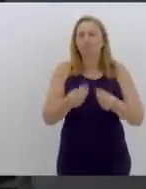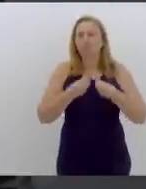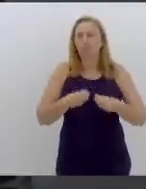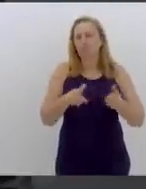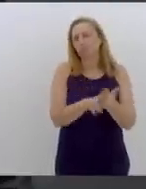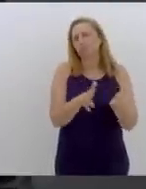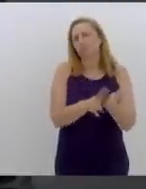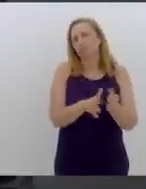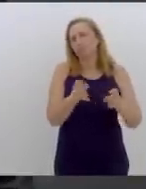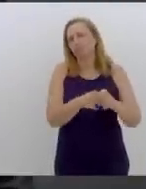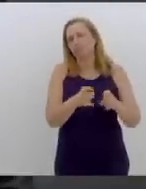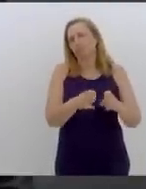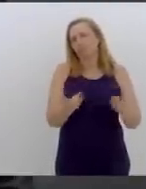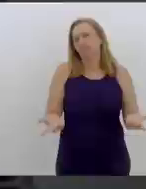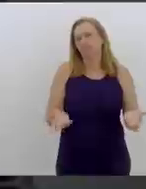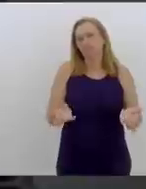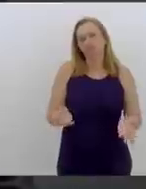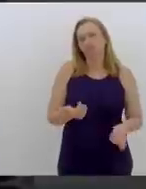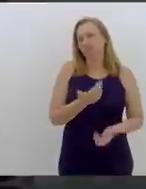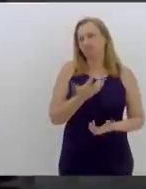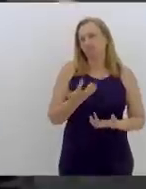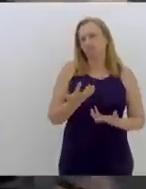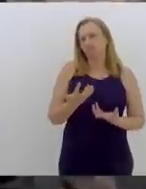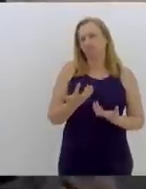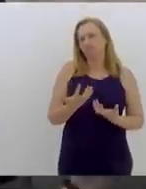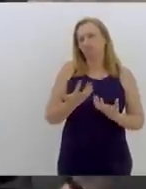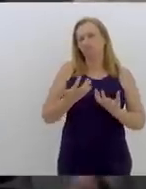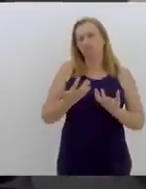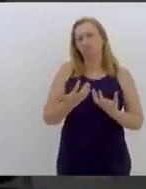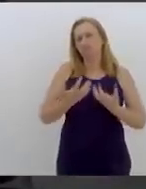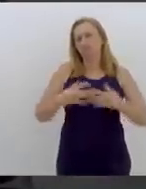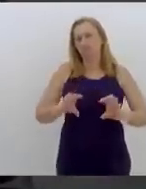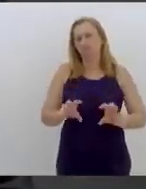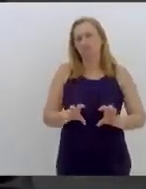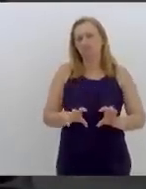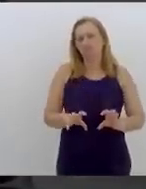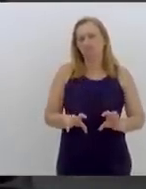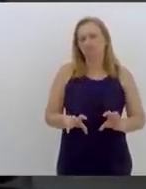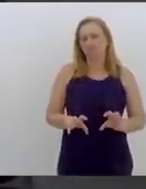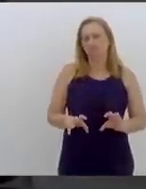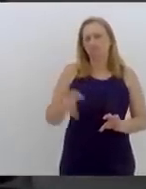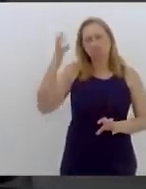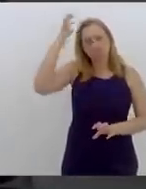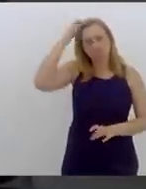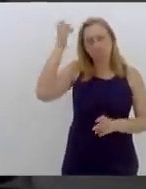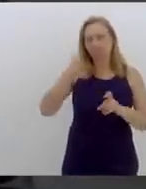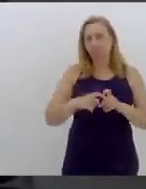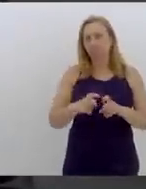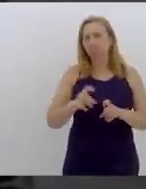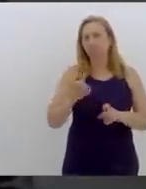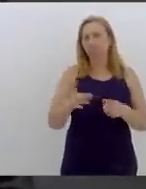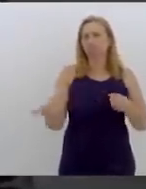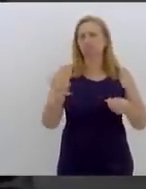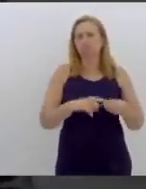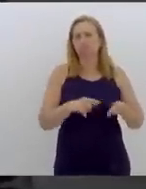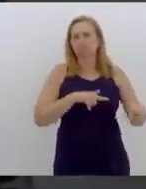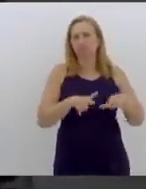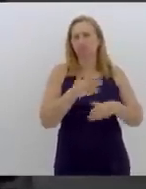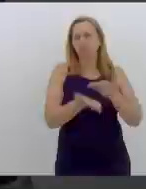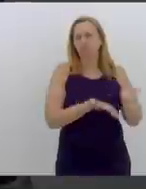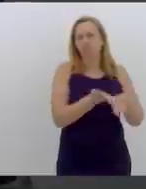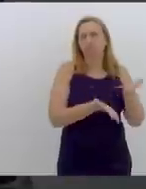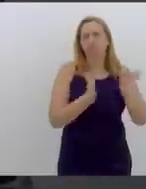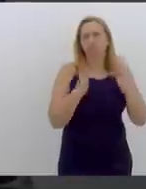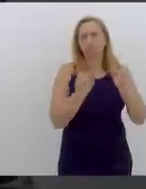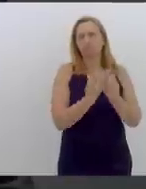nem responsabilizar esse médico o que eu quero é voltar a trabalhar cuidar da minha família hoje eu não tenho tô lá